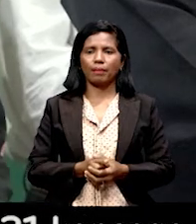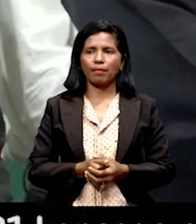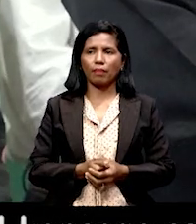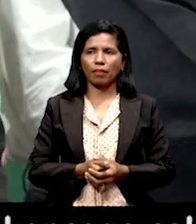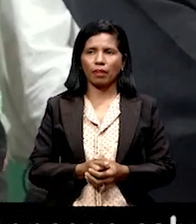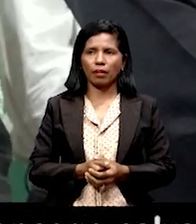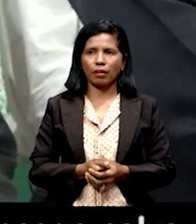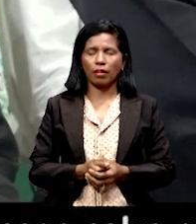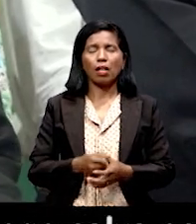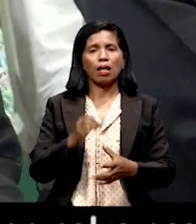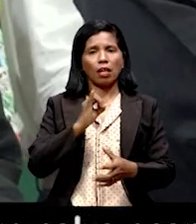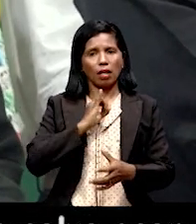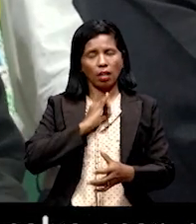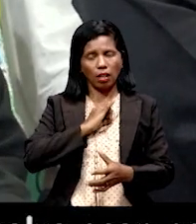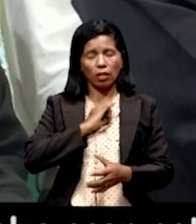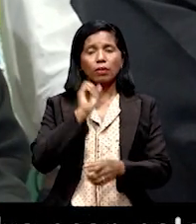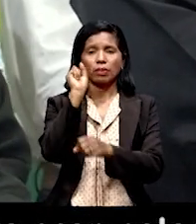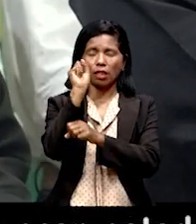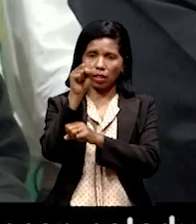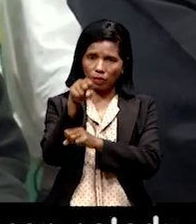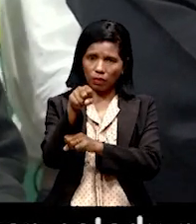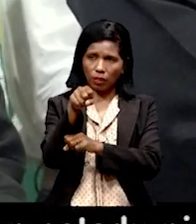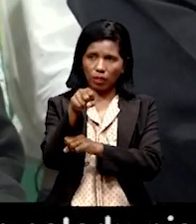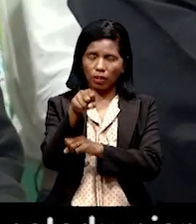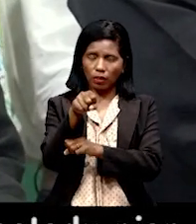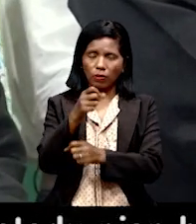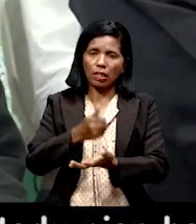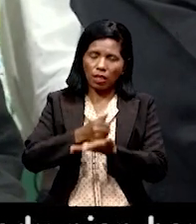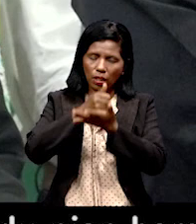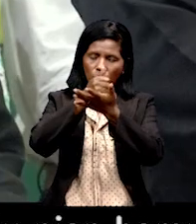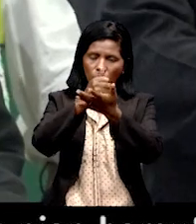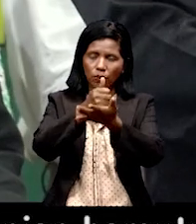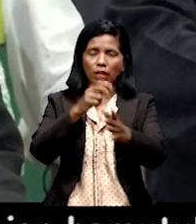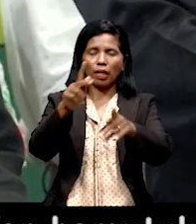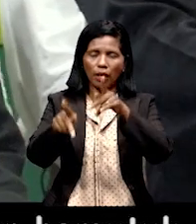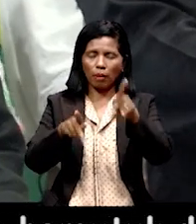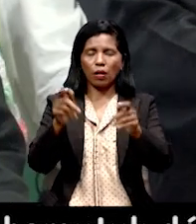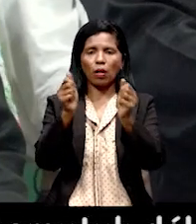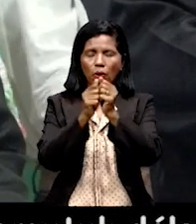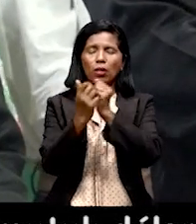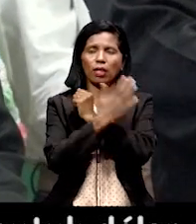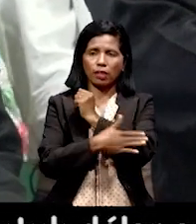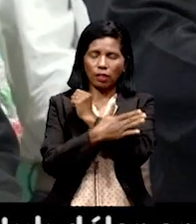Emak kau se, aku poli serbi pobo nona sau idane.